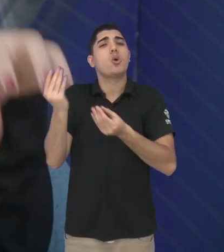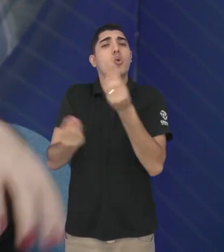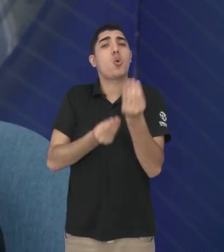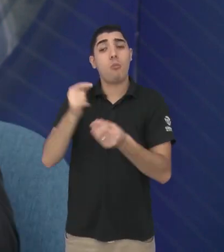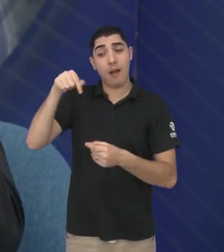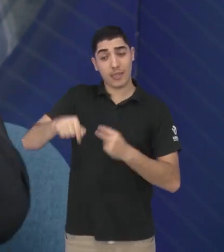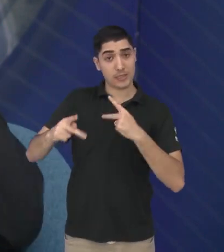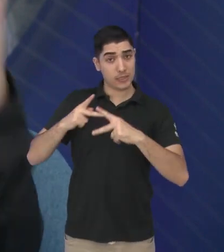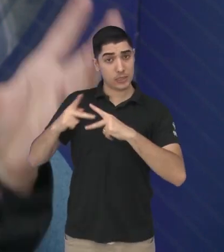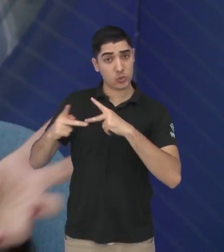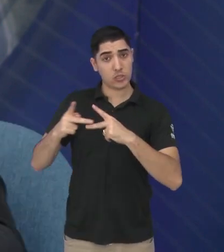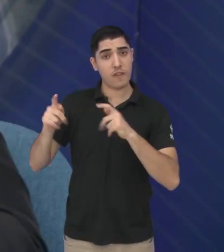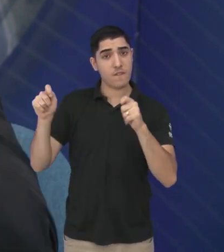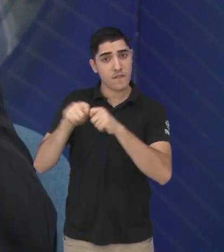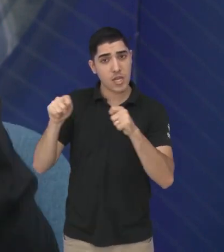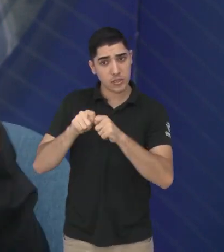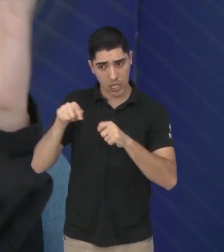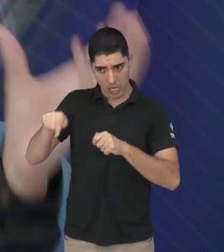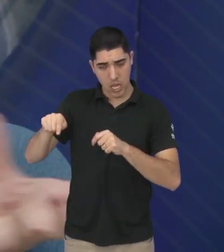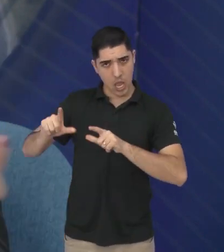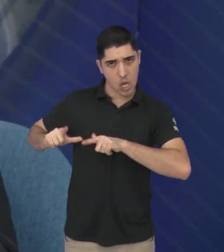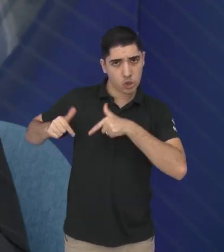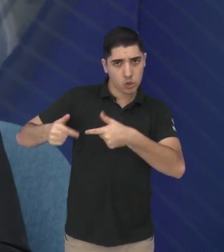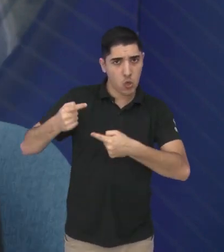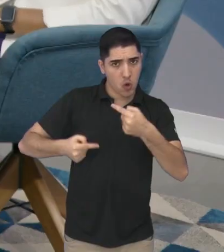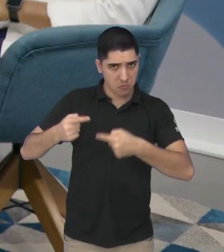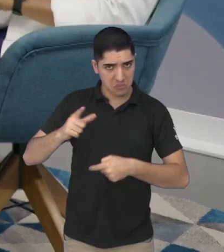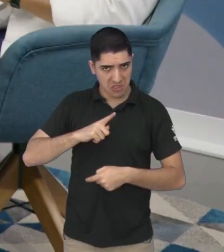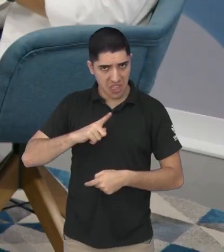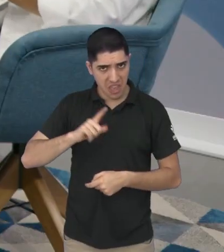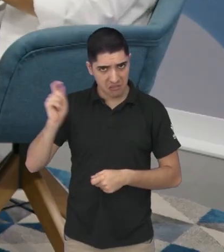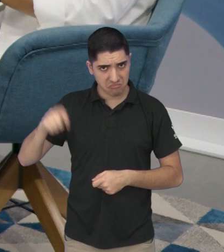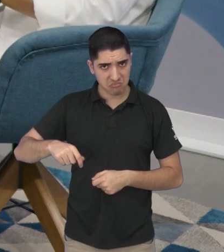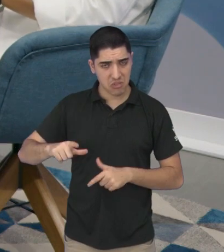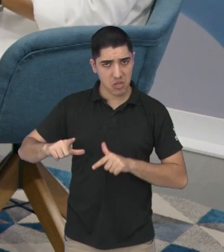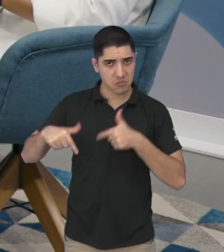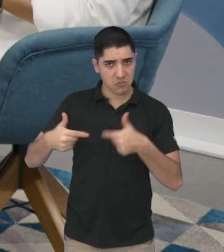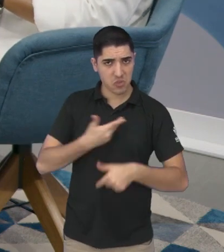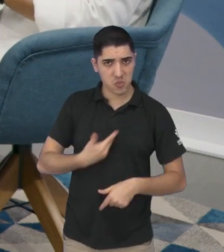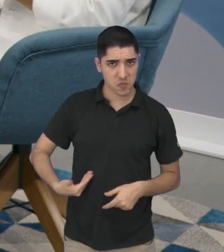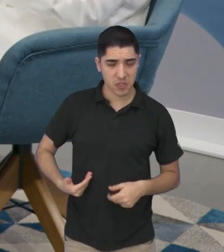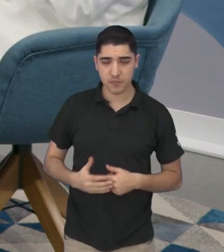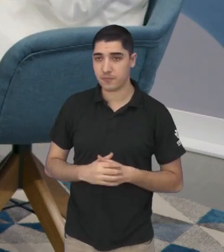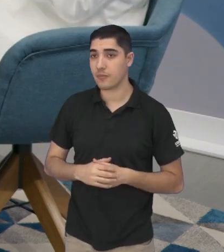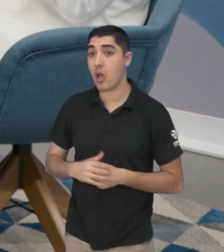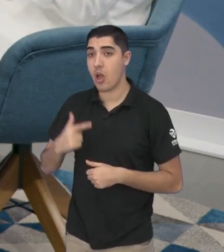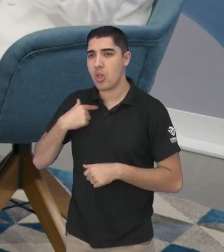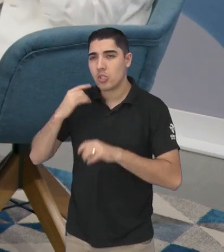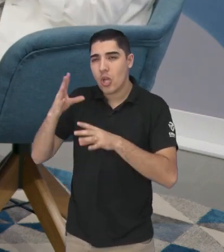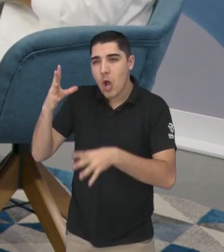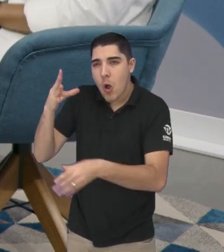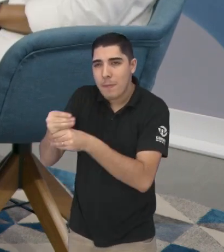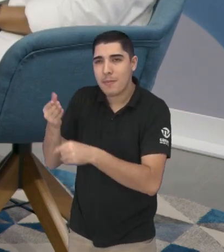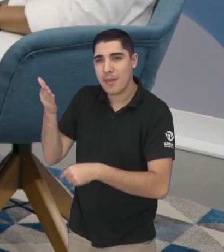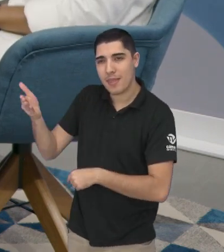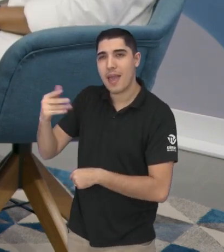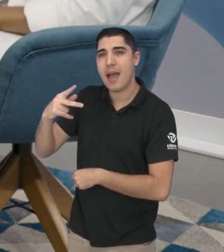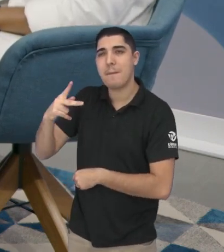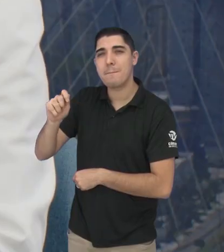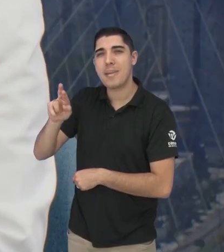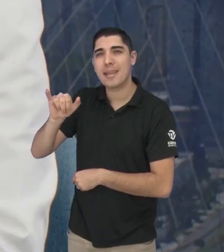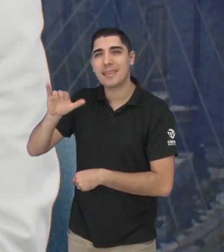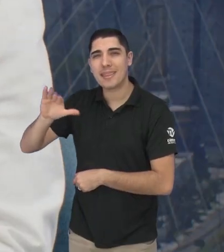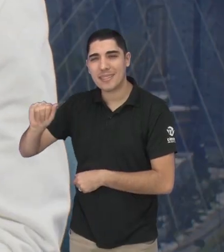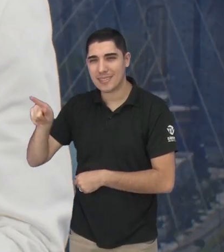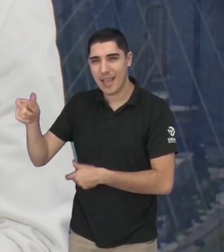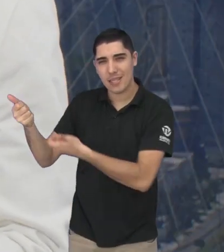aqui na prática, em São José dos Campos, a política nesse sentido? Olha, é algo que eu só vou complementar uma questão da Patrícia, que eu acho